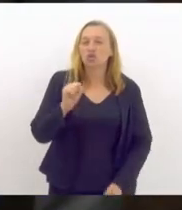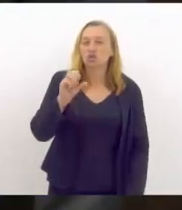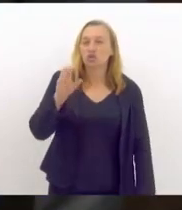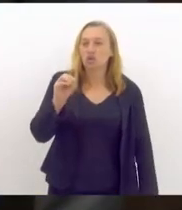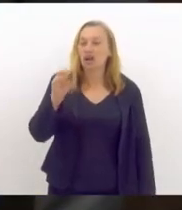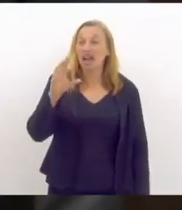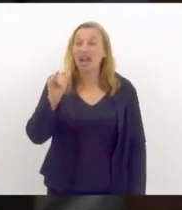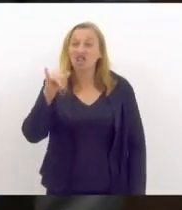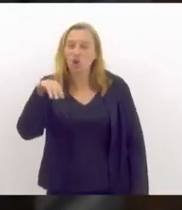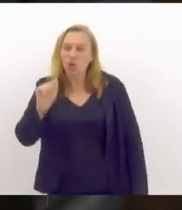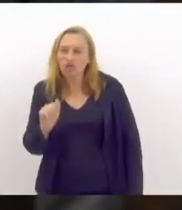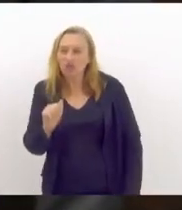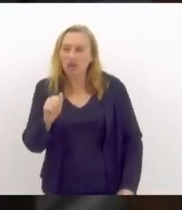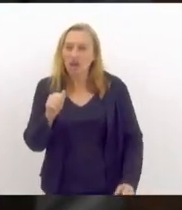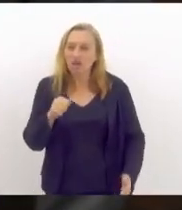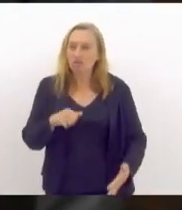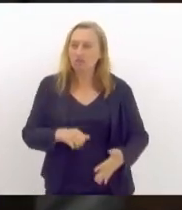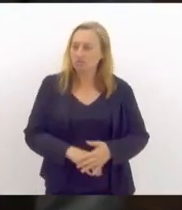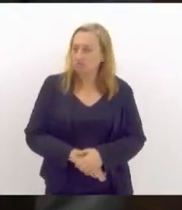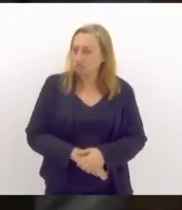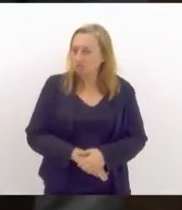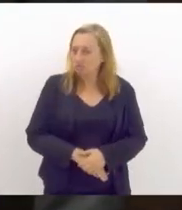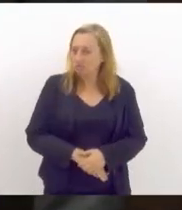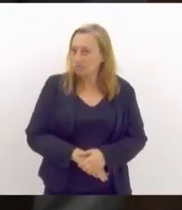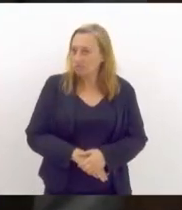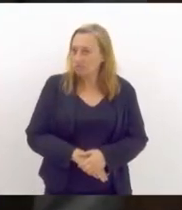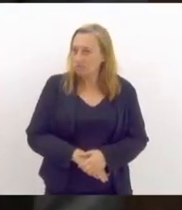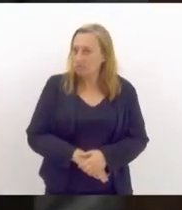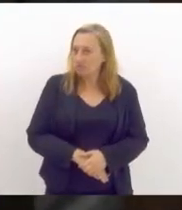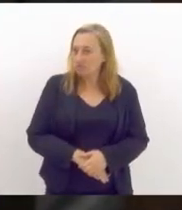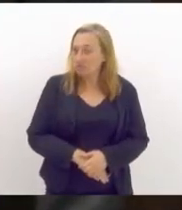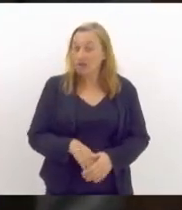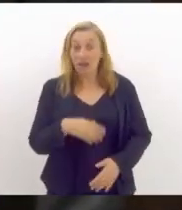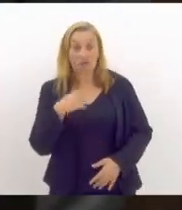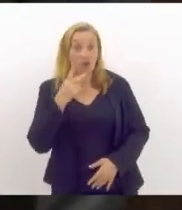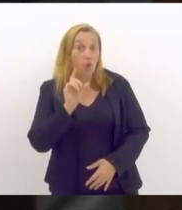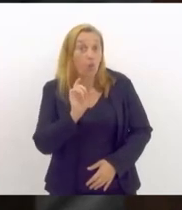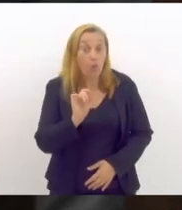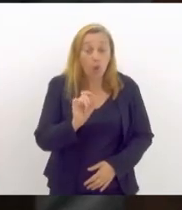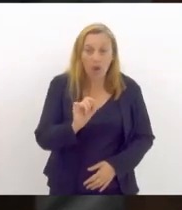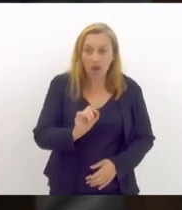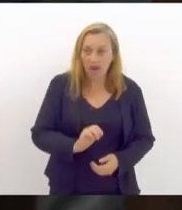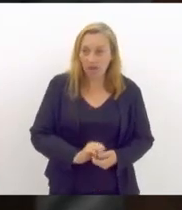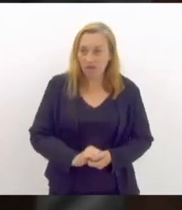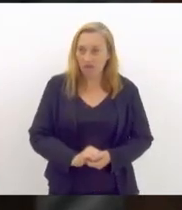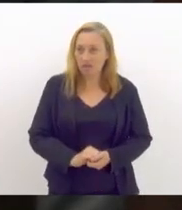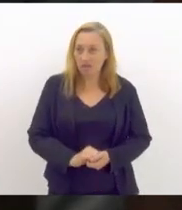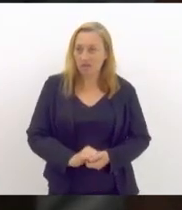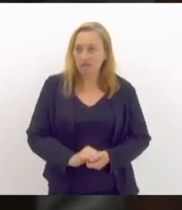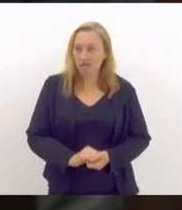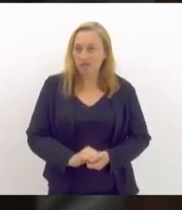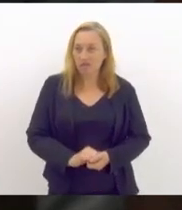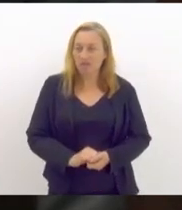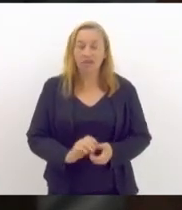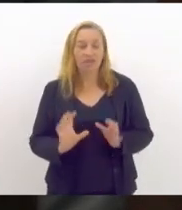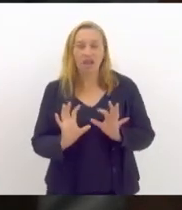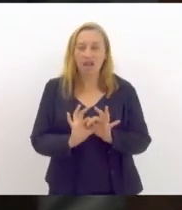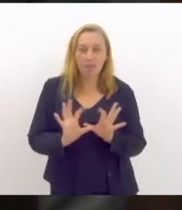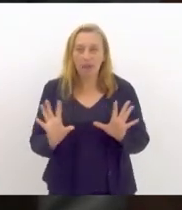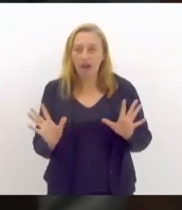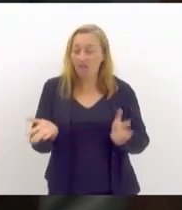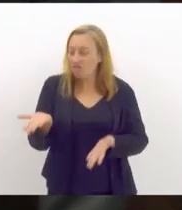é interessante esse título né socadona diz o seguinte tá liberada